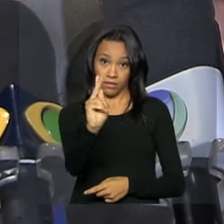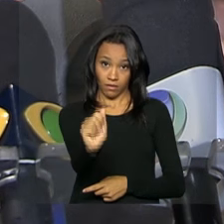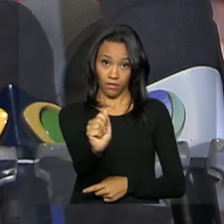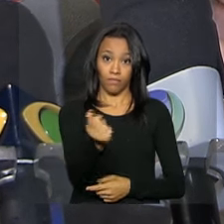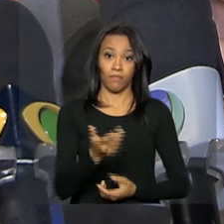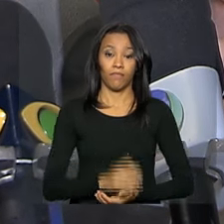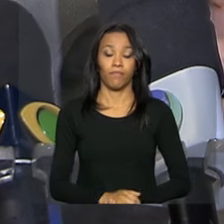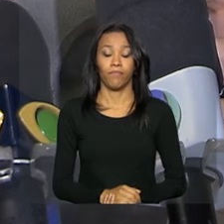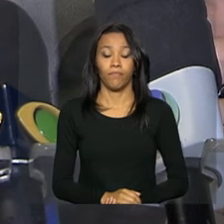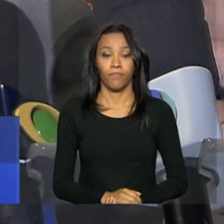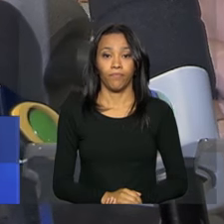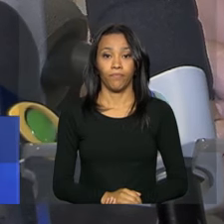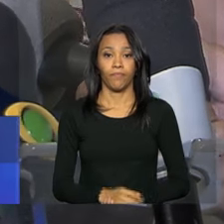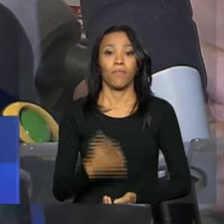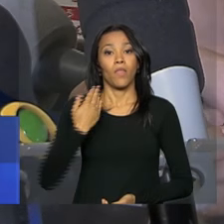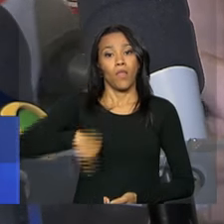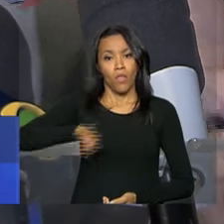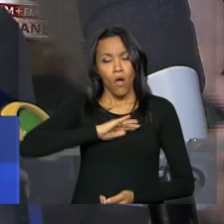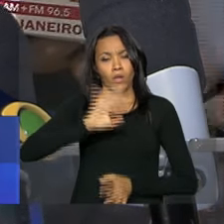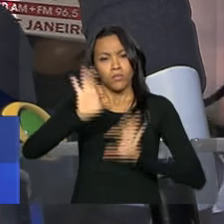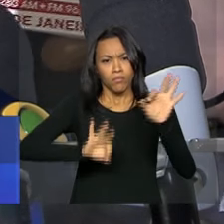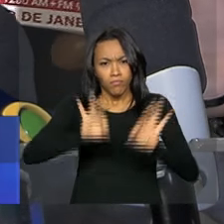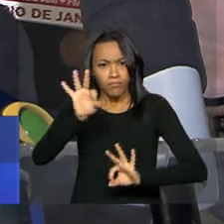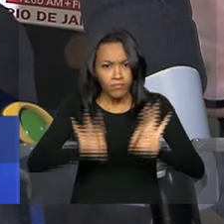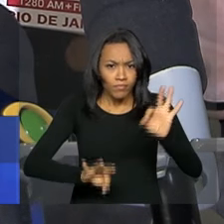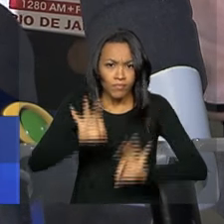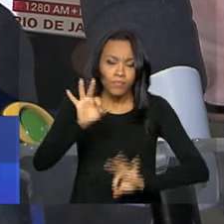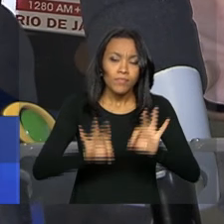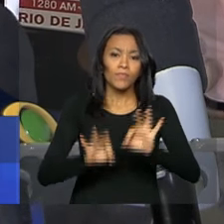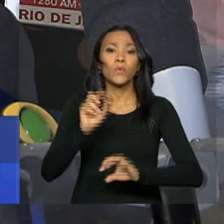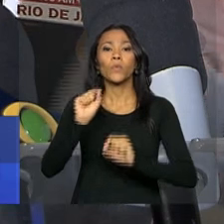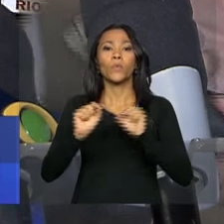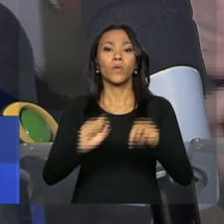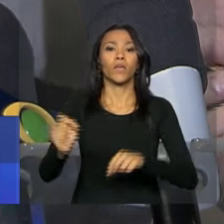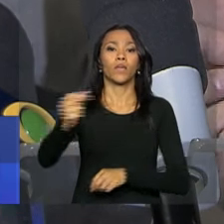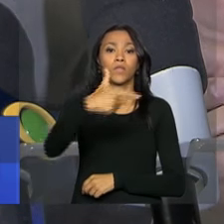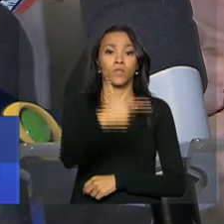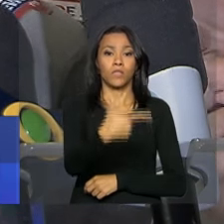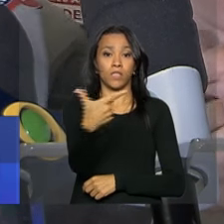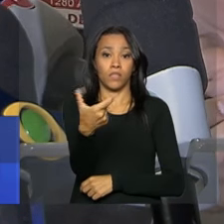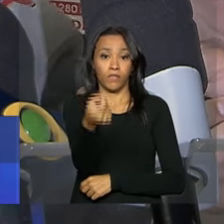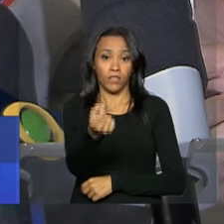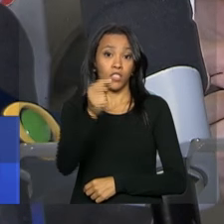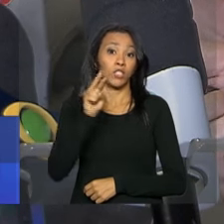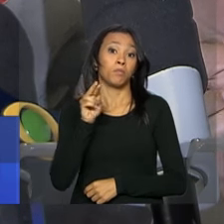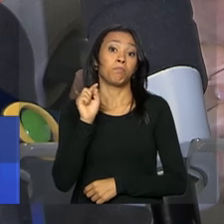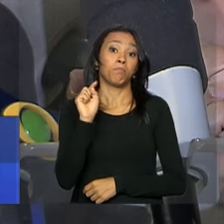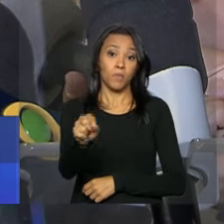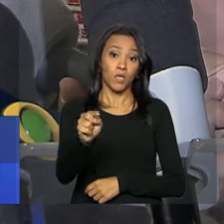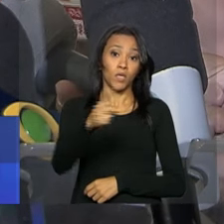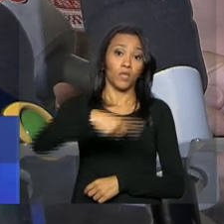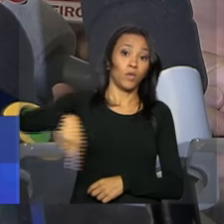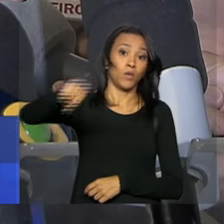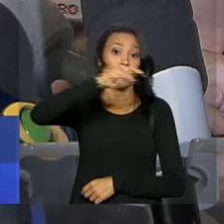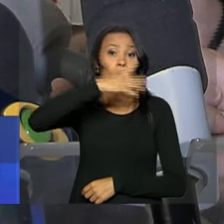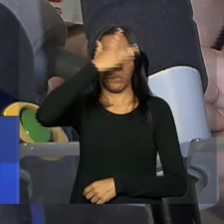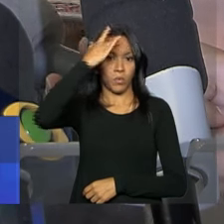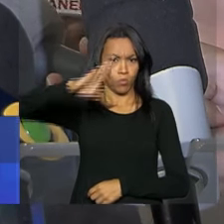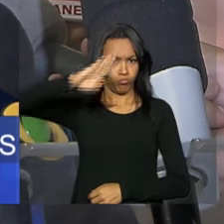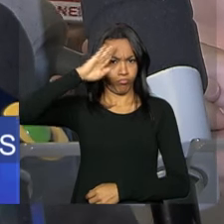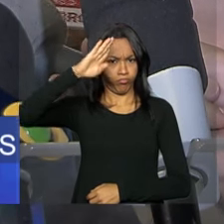zica estamos planejando colocar 220.000 homens das Forças